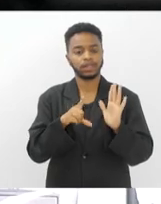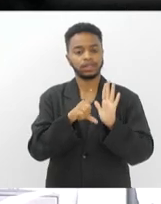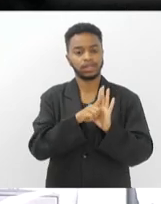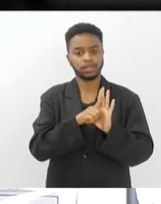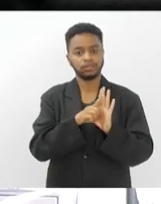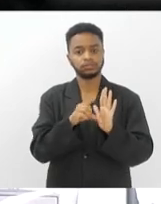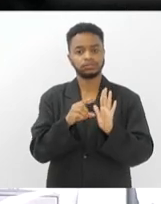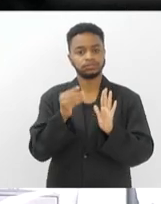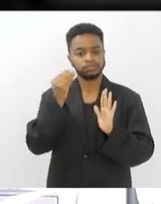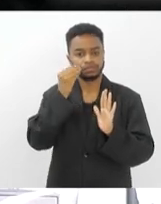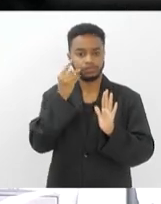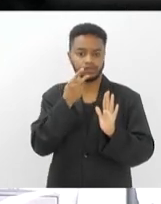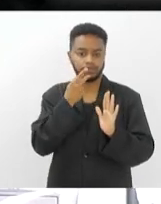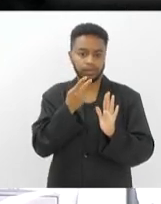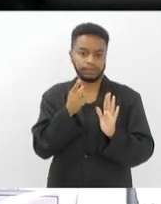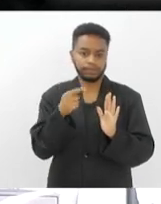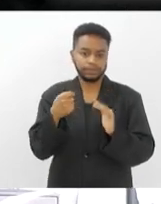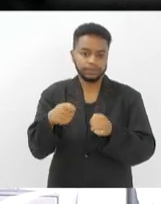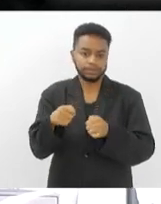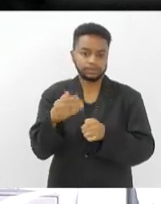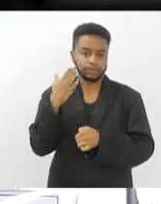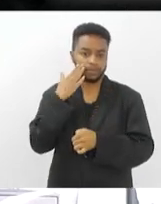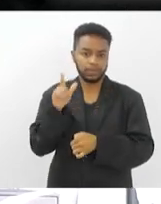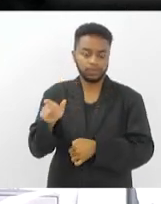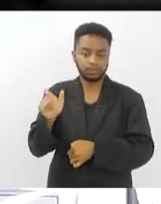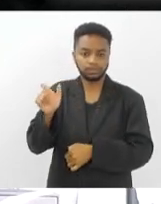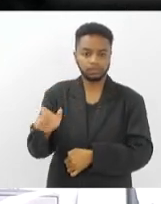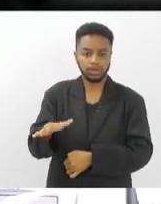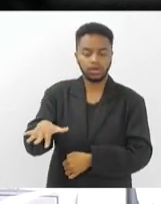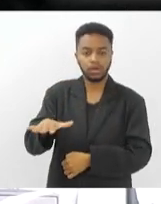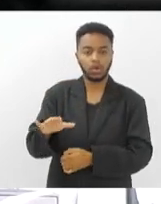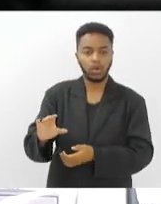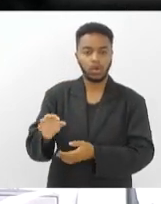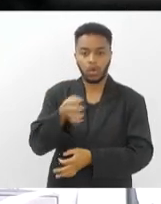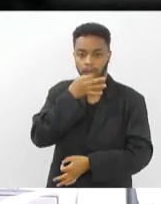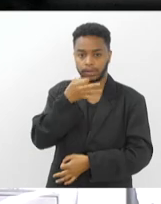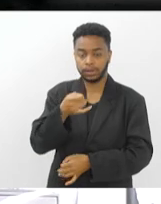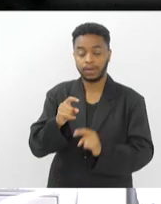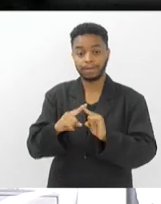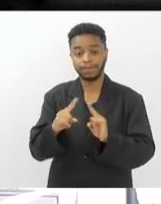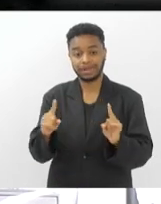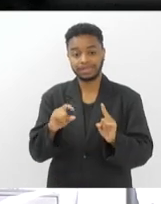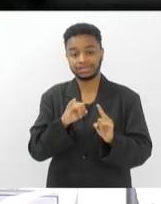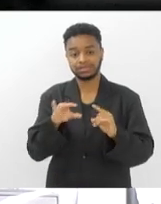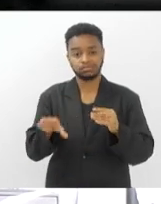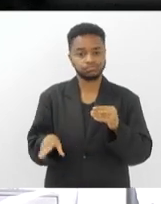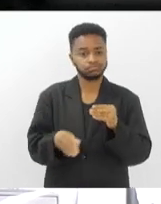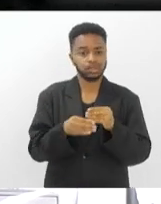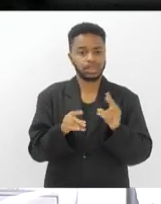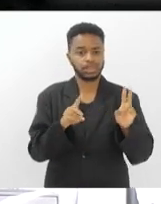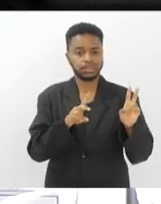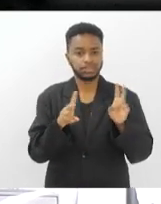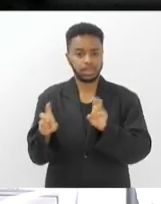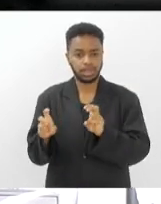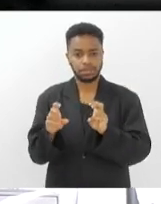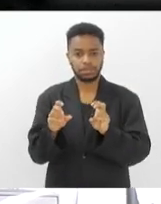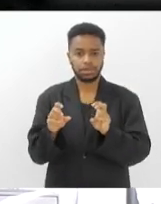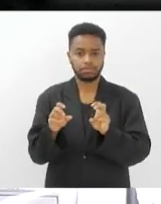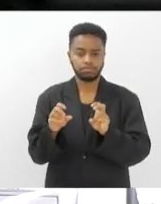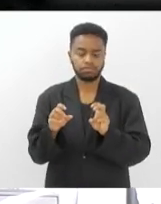ouvir. Mas... o que eu digo é o seguinte, uma inclusão temática, uma